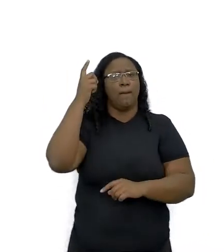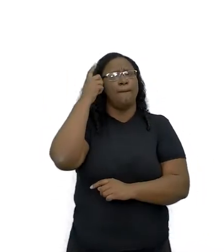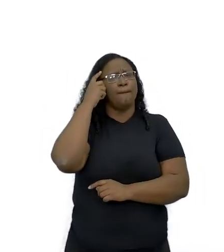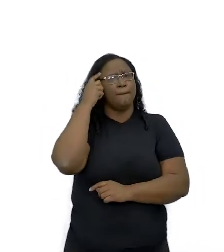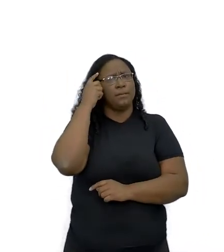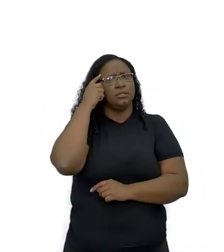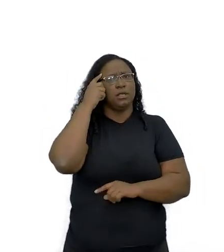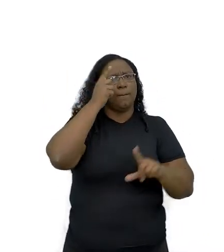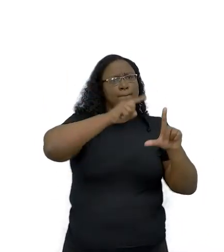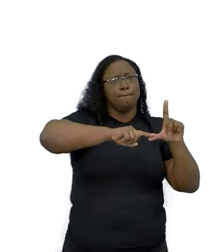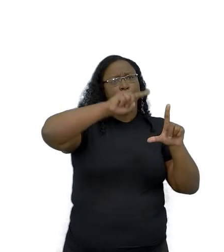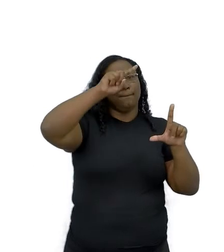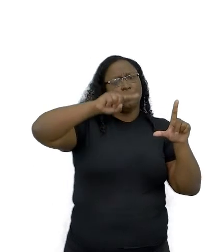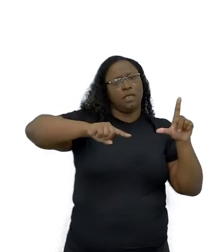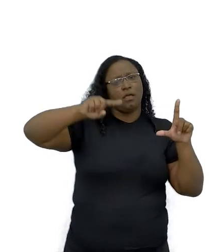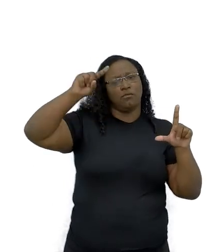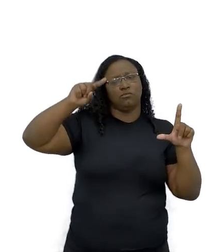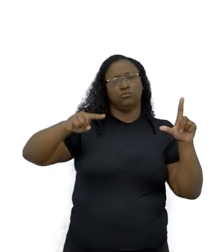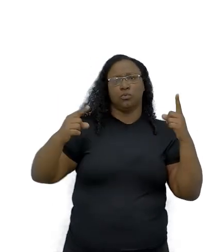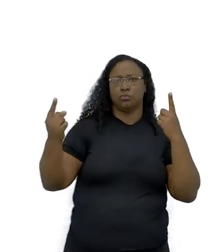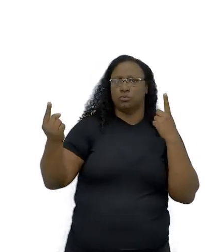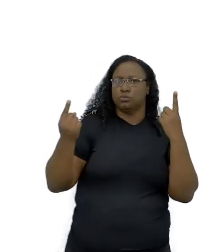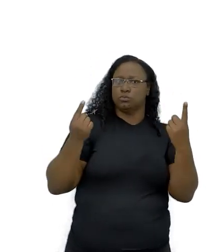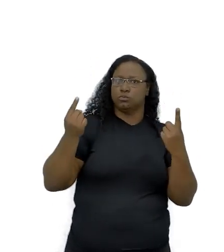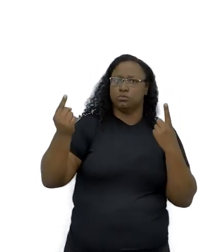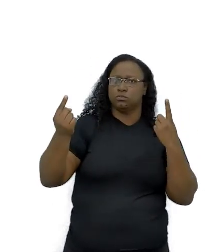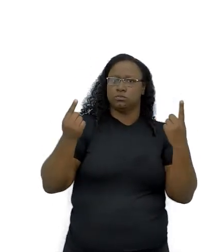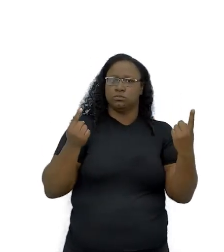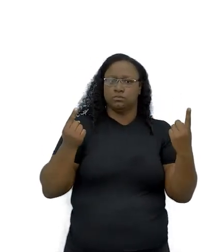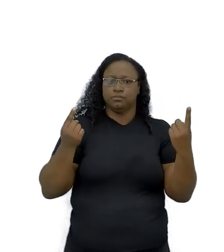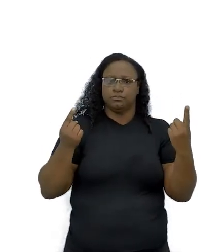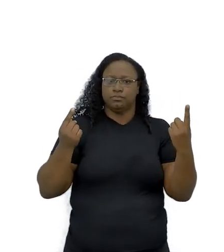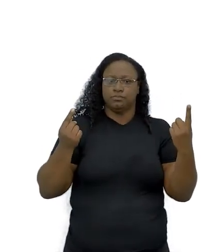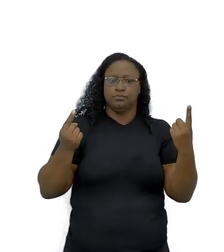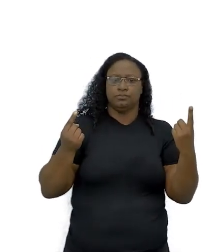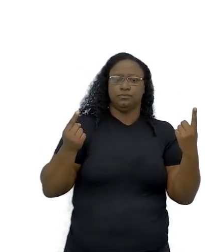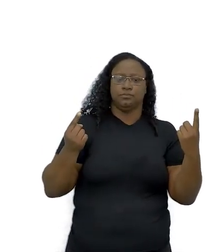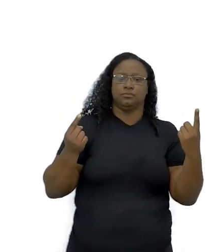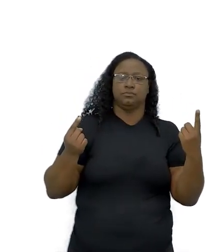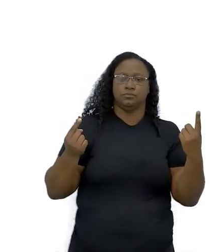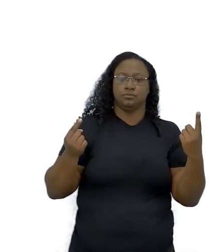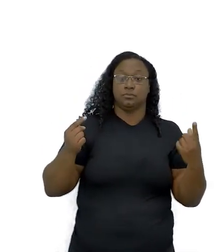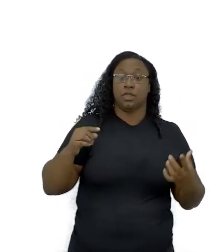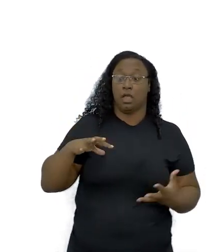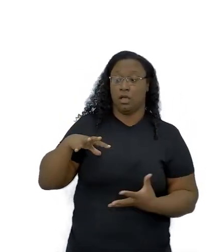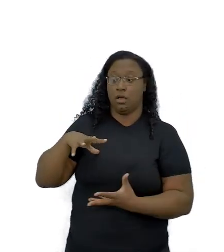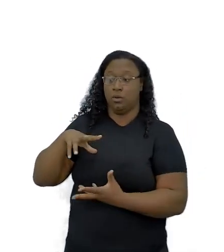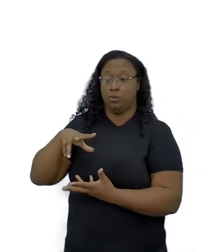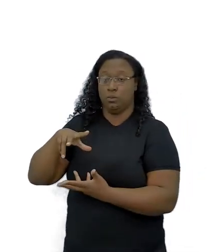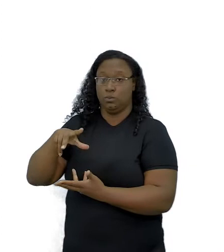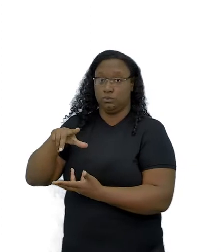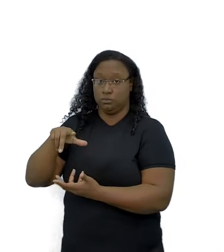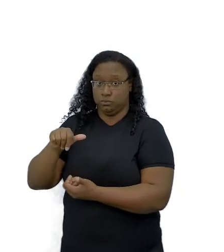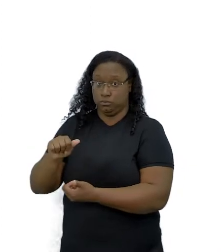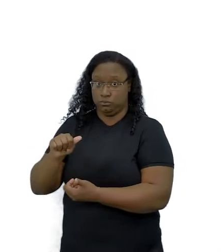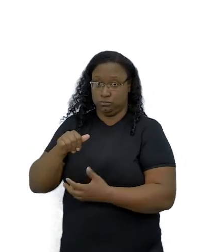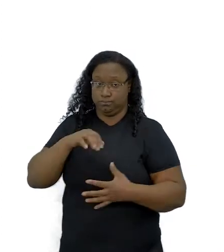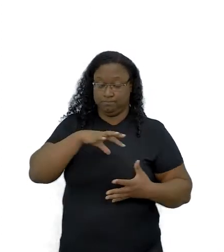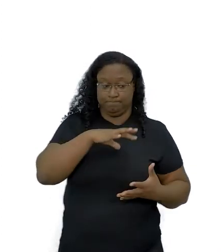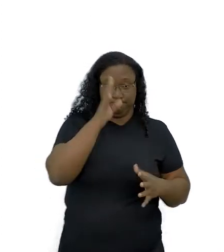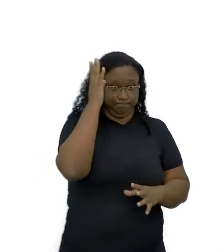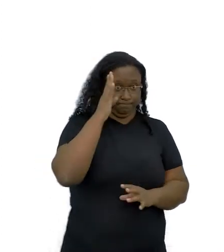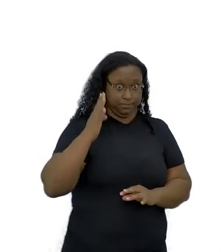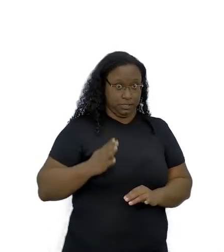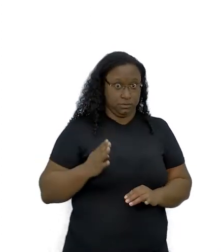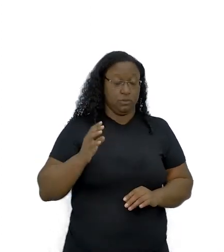neste gráfico que nós temos aí, uma comparação, ó, entre as fontes renováveis e não renováveis no Brasil e no mundo. Então, ó,